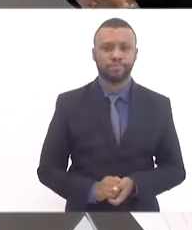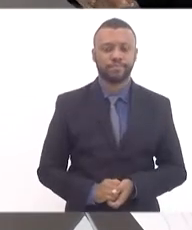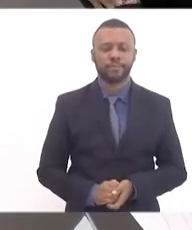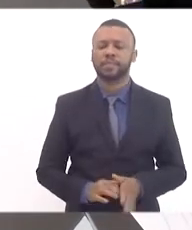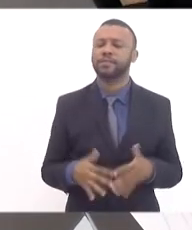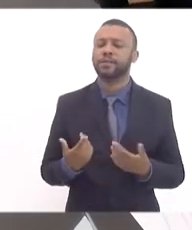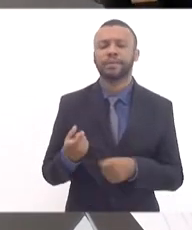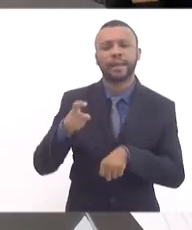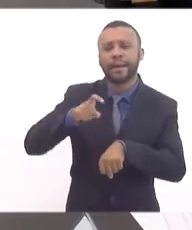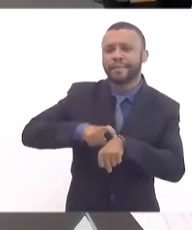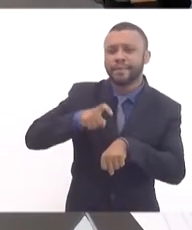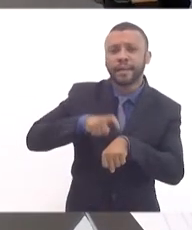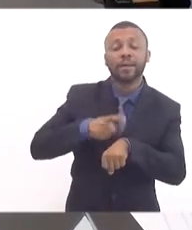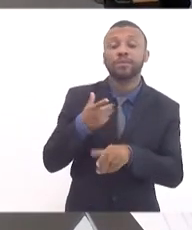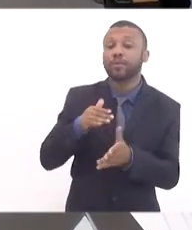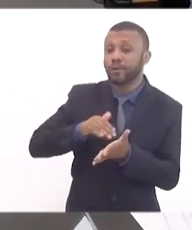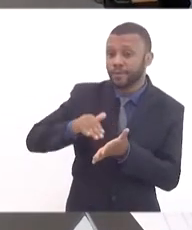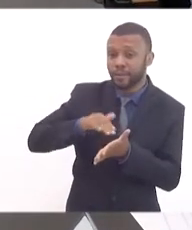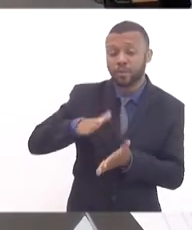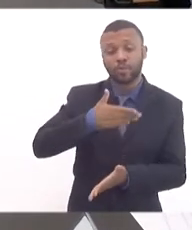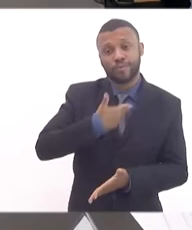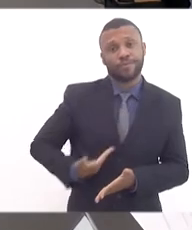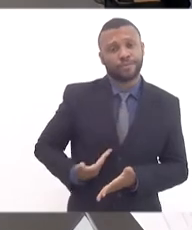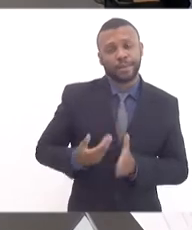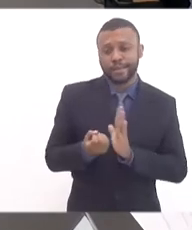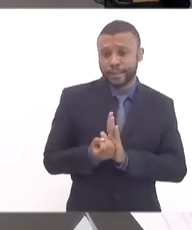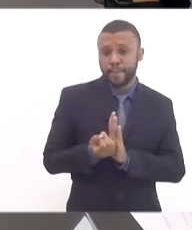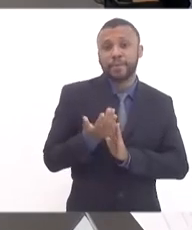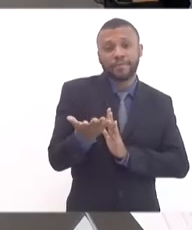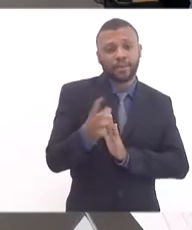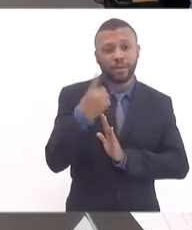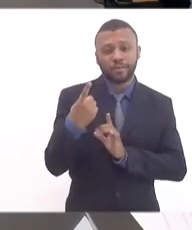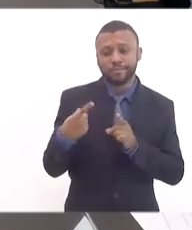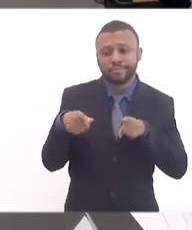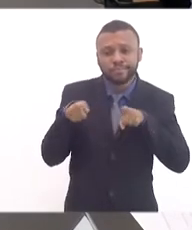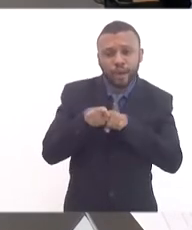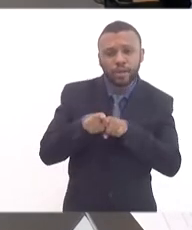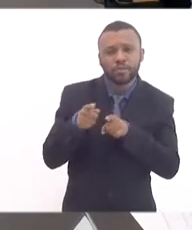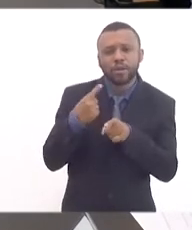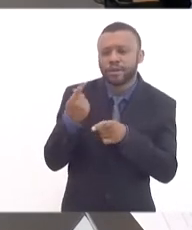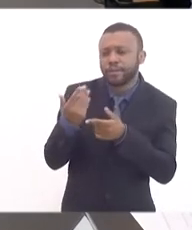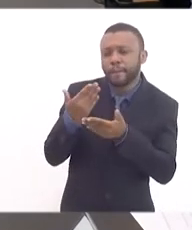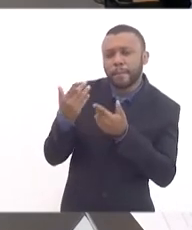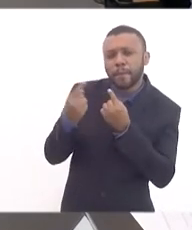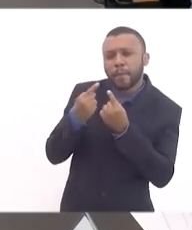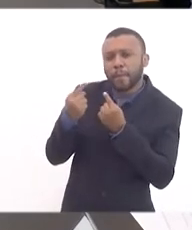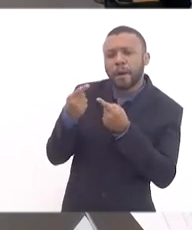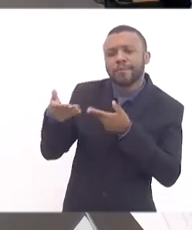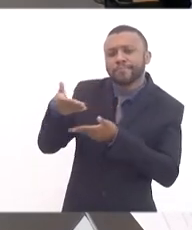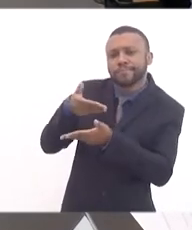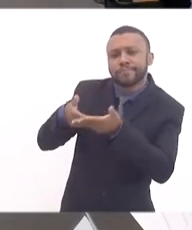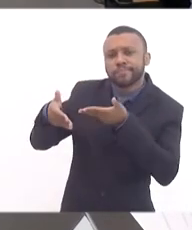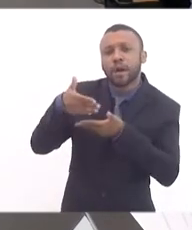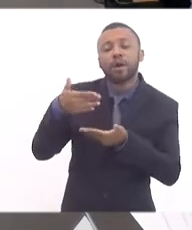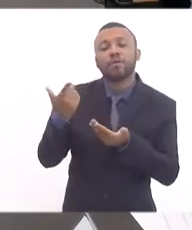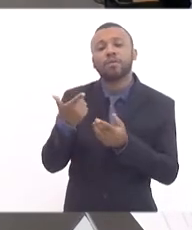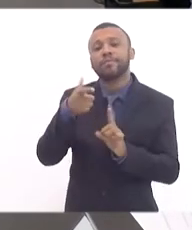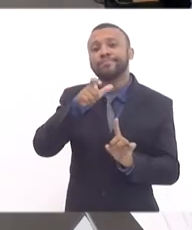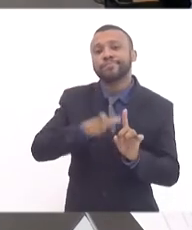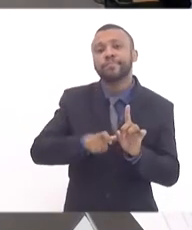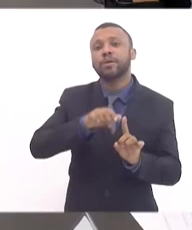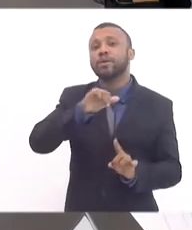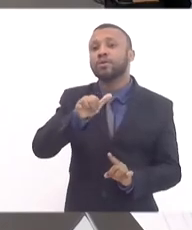o gabinete do governador se manifesta aqui a gente vai falar em conjunto estava trocando aqui umas palavra o Dr João Paulo